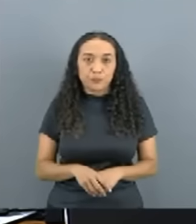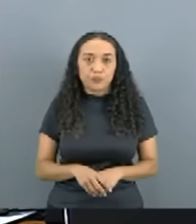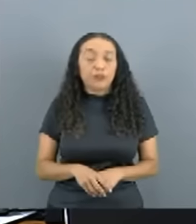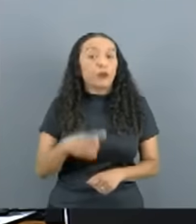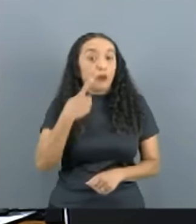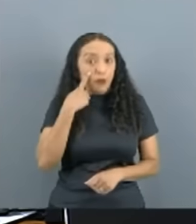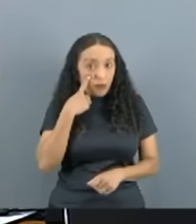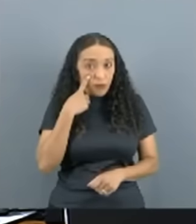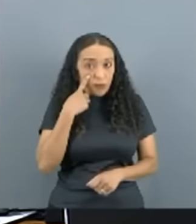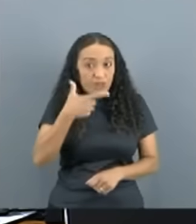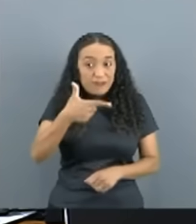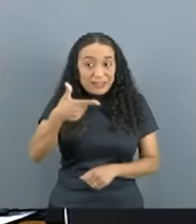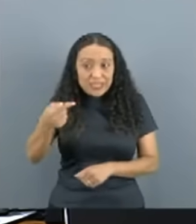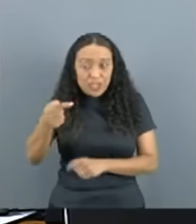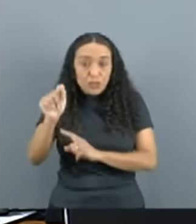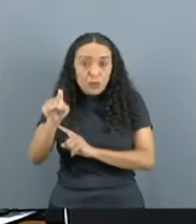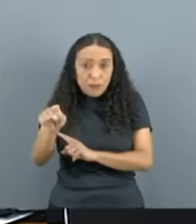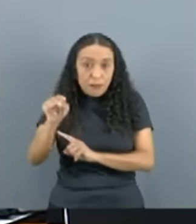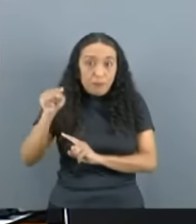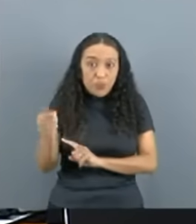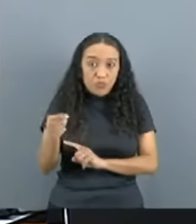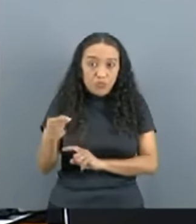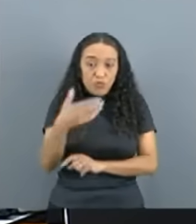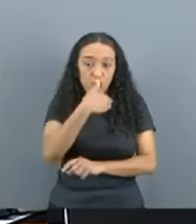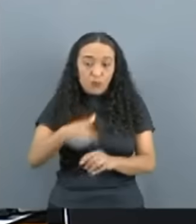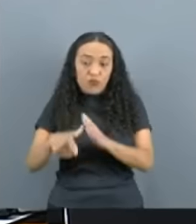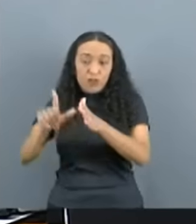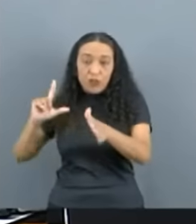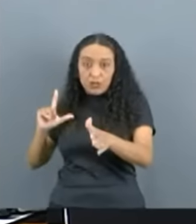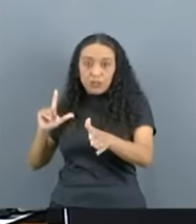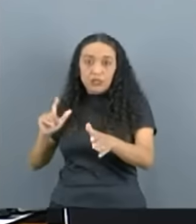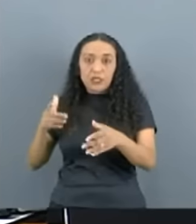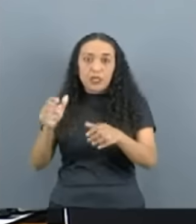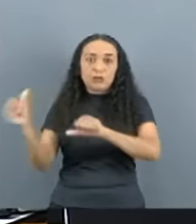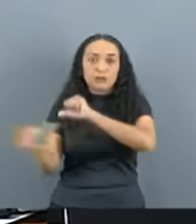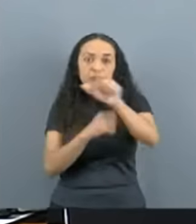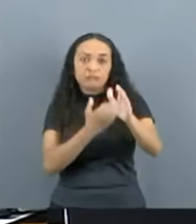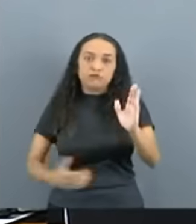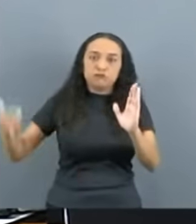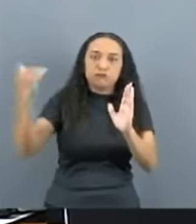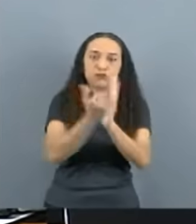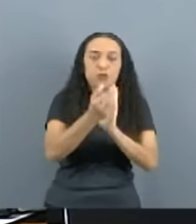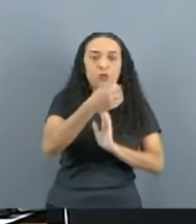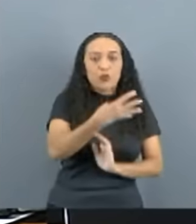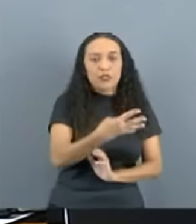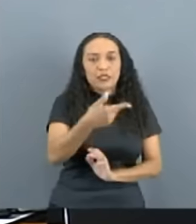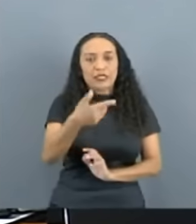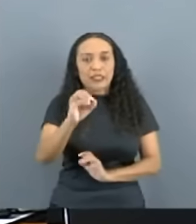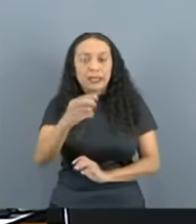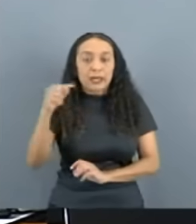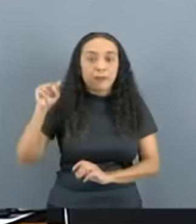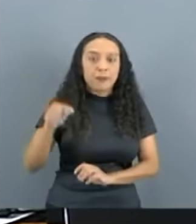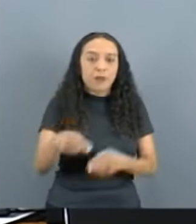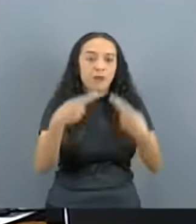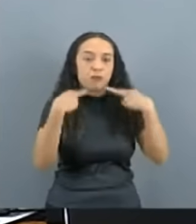Olha só, de 27 mil do governo anterior, passou para 470